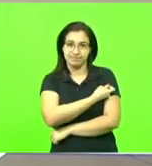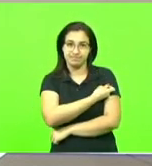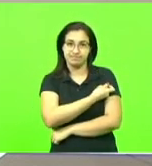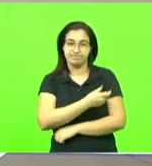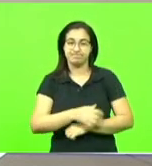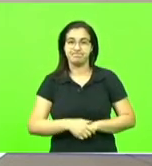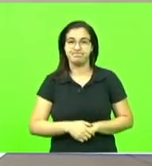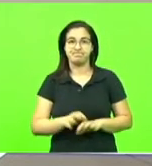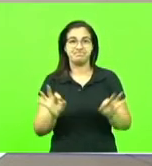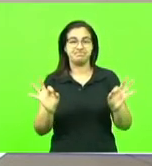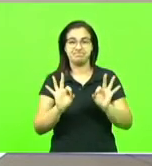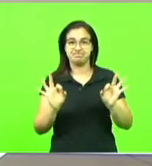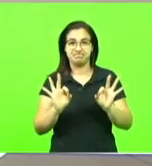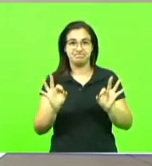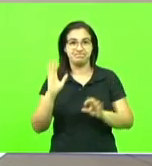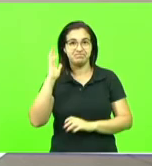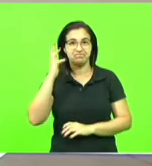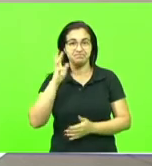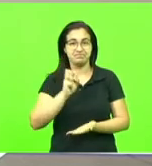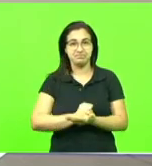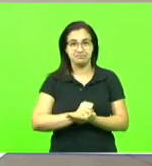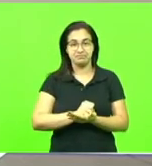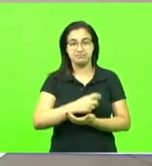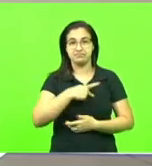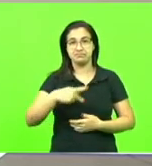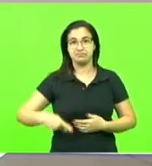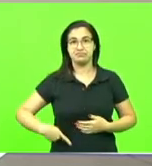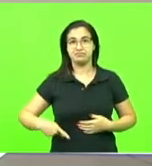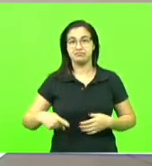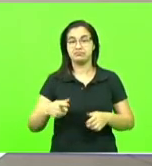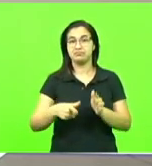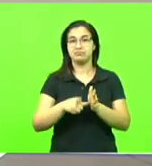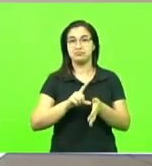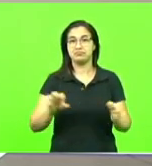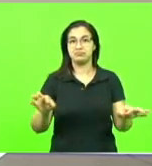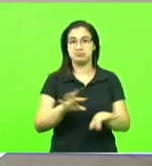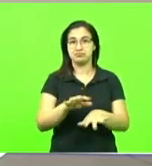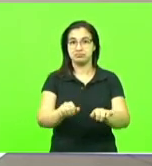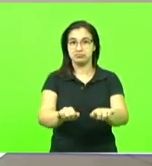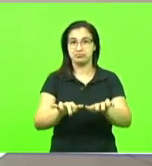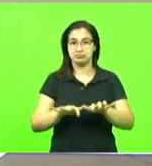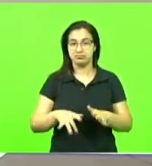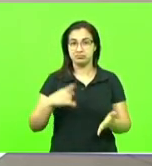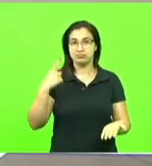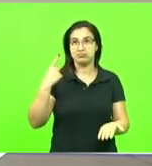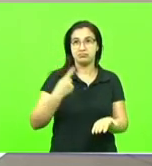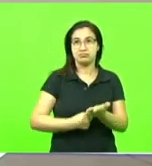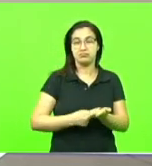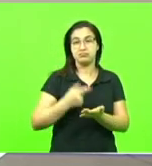Não havendo mais nenhum orador inscrito, esta presidência, antes de encerrar a sessão, convoca